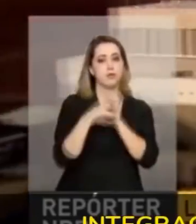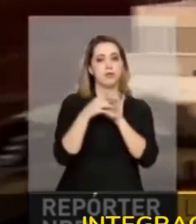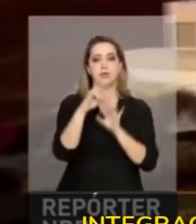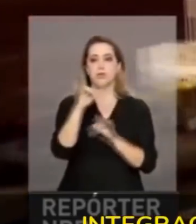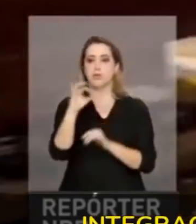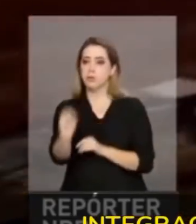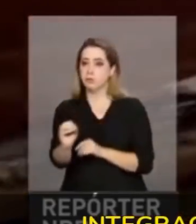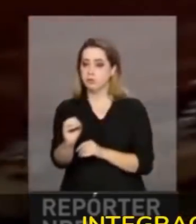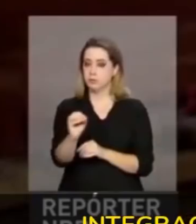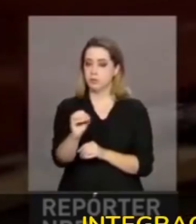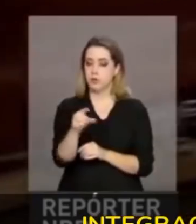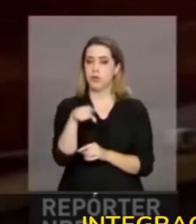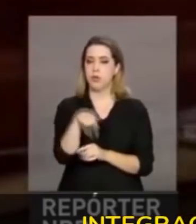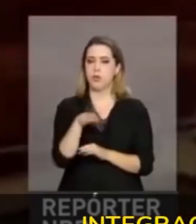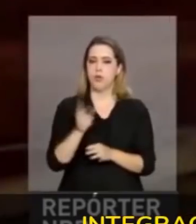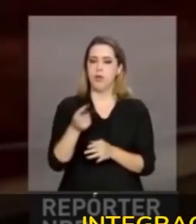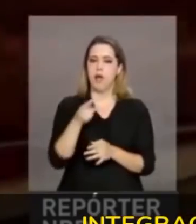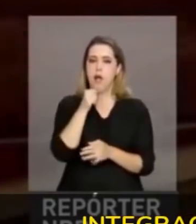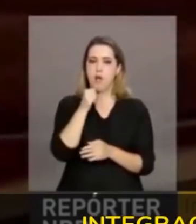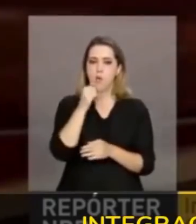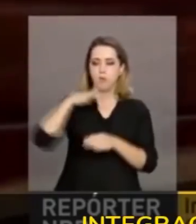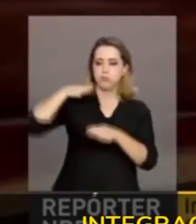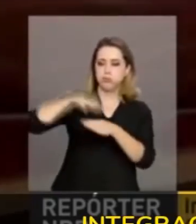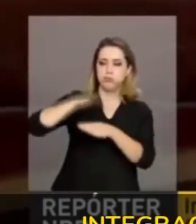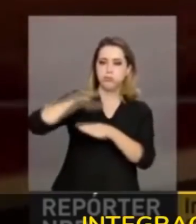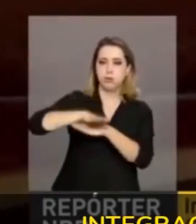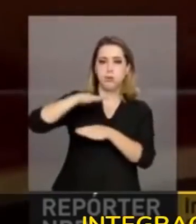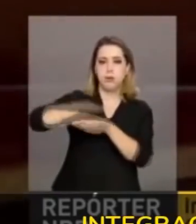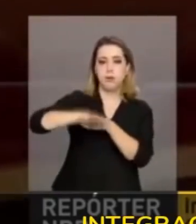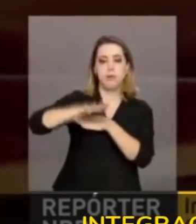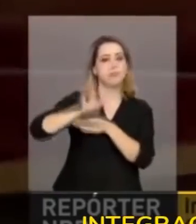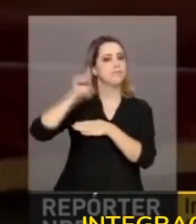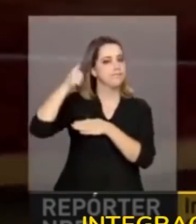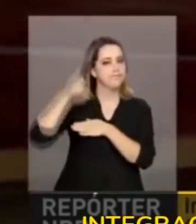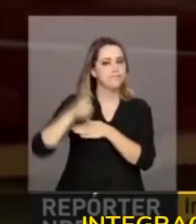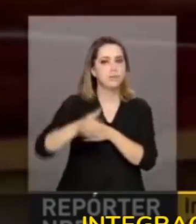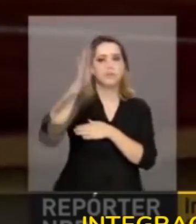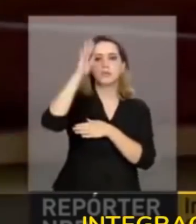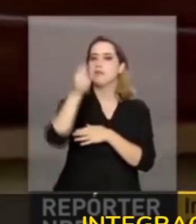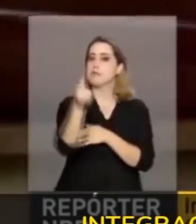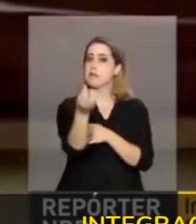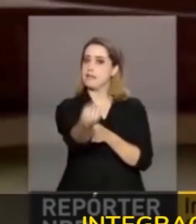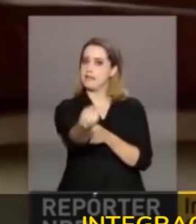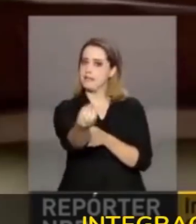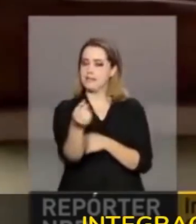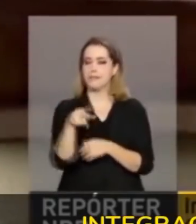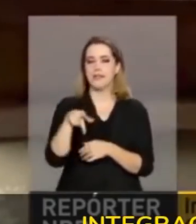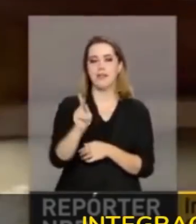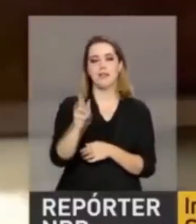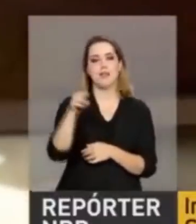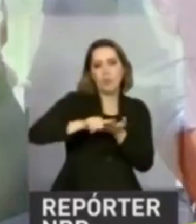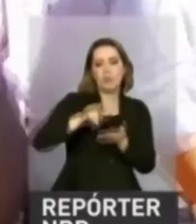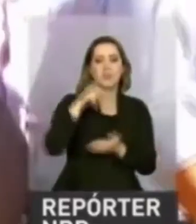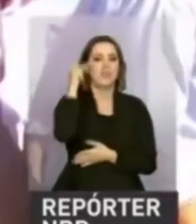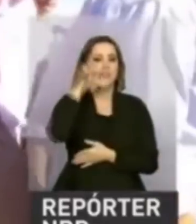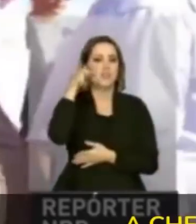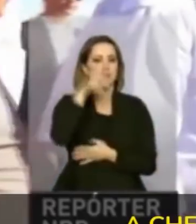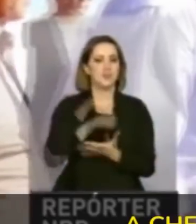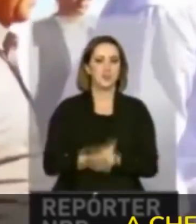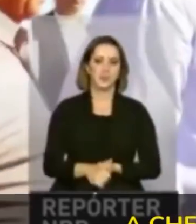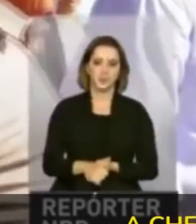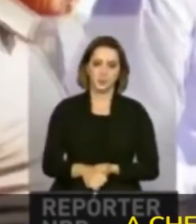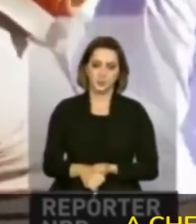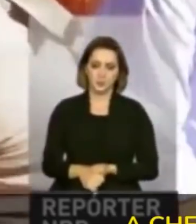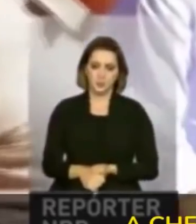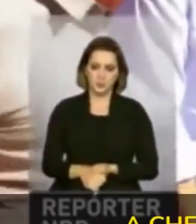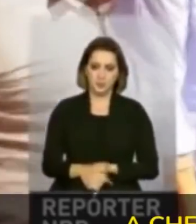Francisco vai impulsionar a água por mais 61 quilômetros, Pernambuco adentro, rumo à Paraíba. A